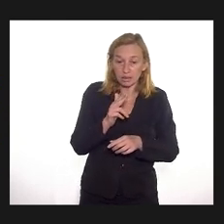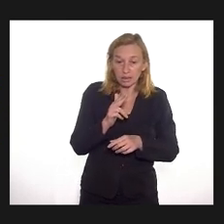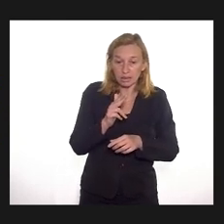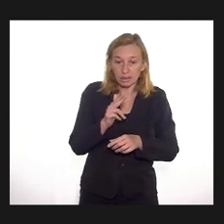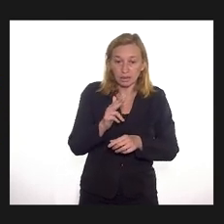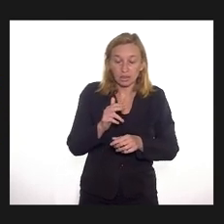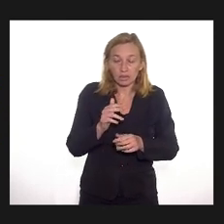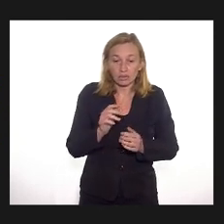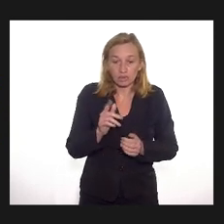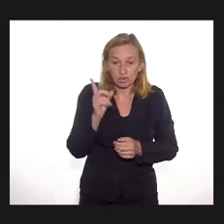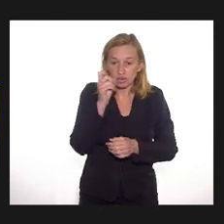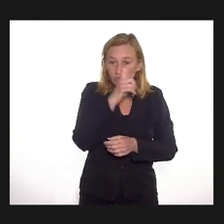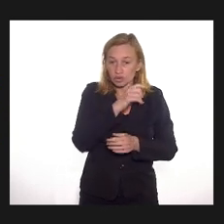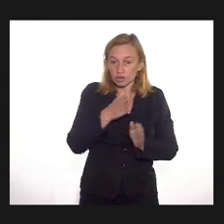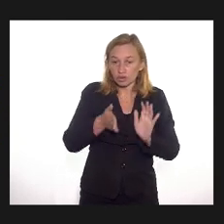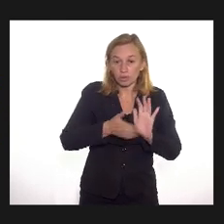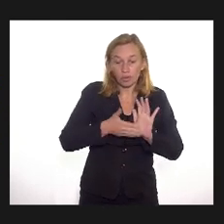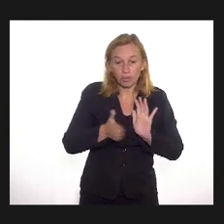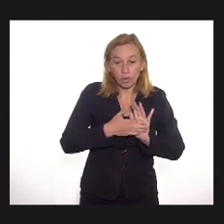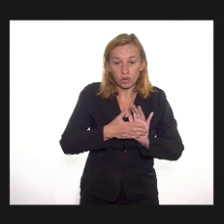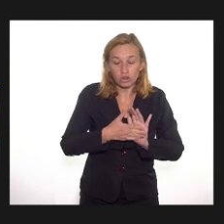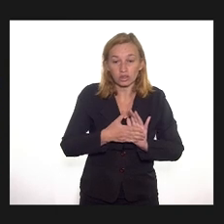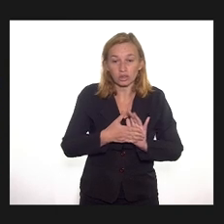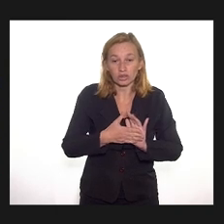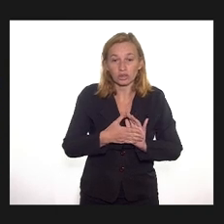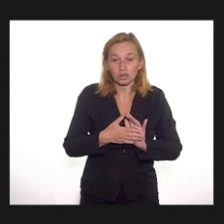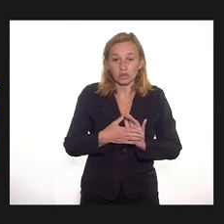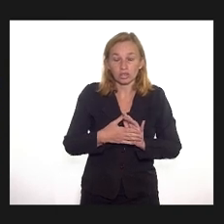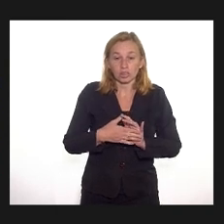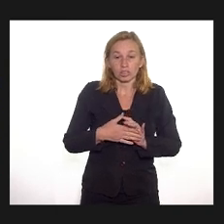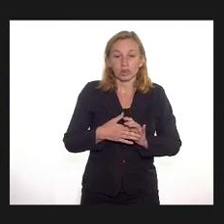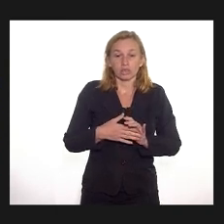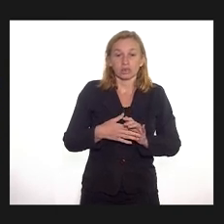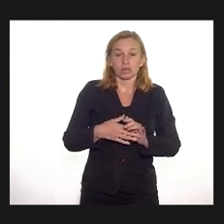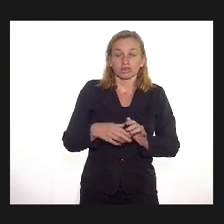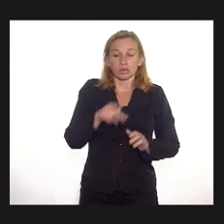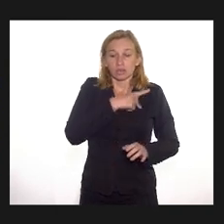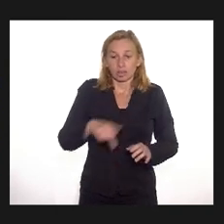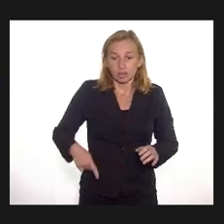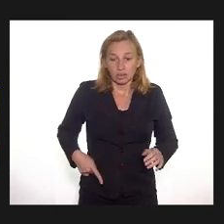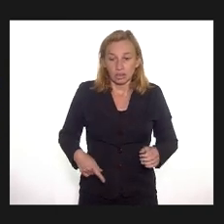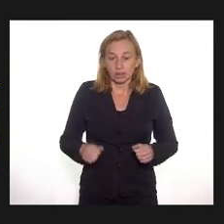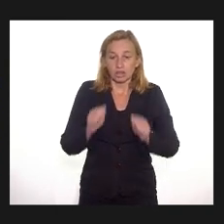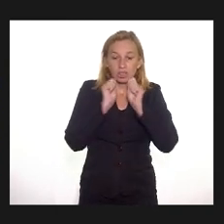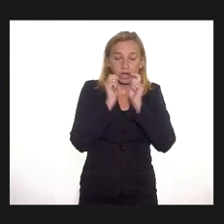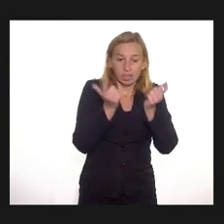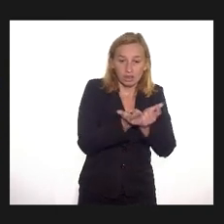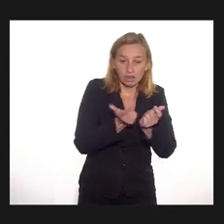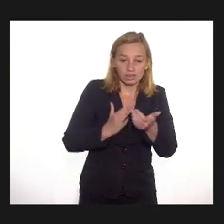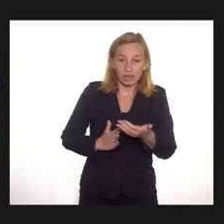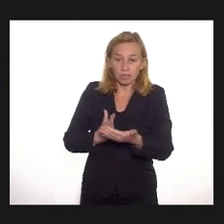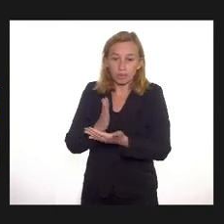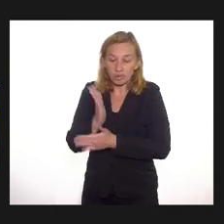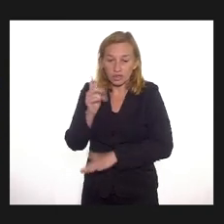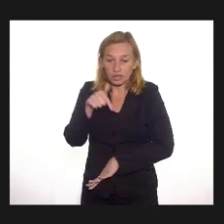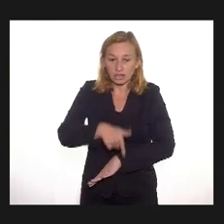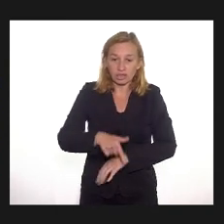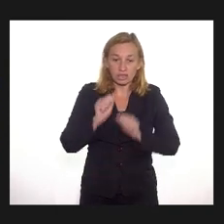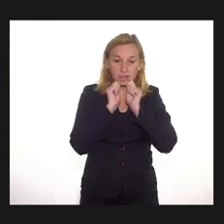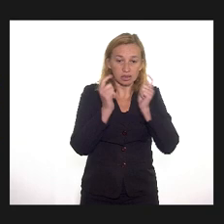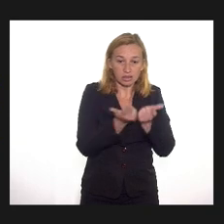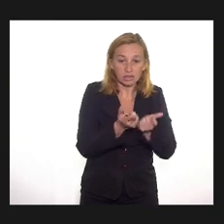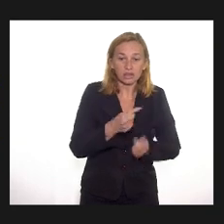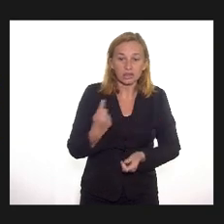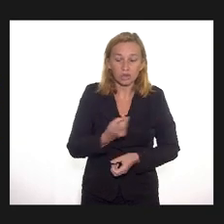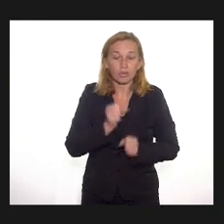muito salutar, proposto por Vossa Excelência, presidente, e pela Assembleia Legislativa, que vai ser aprovado aqui pela Assembleia Legislativa, que nós